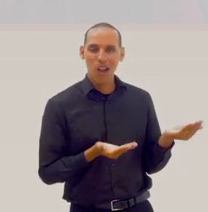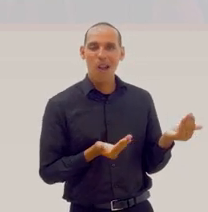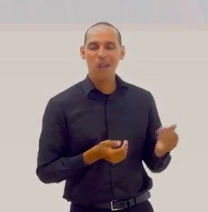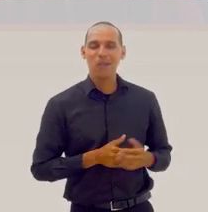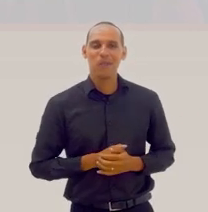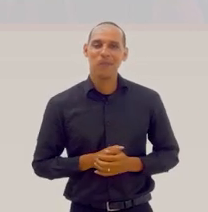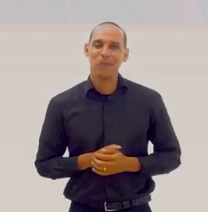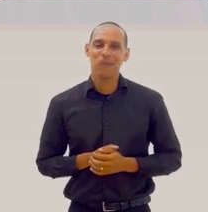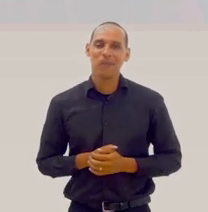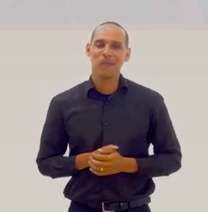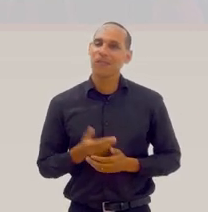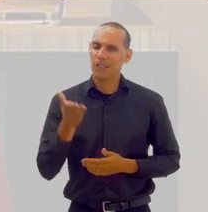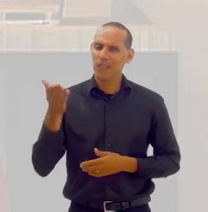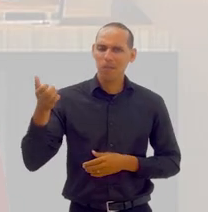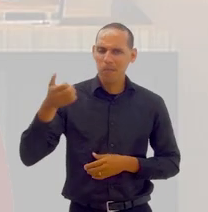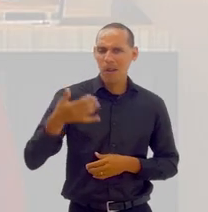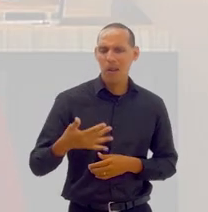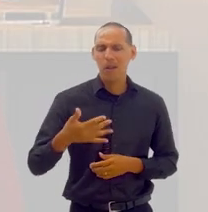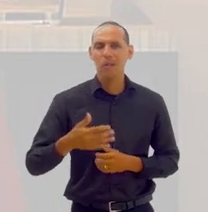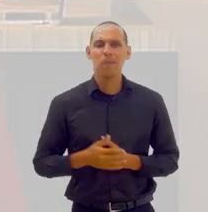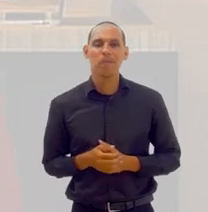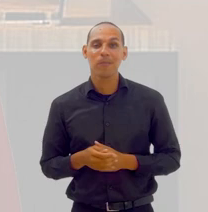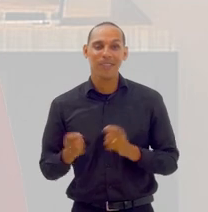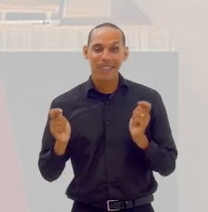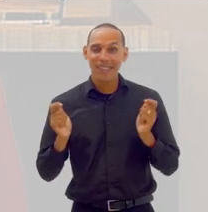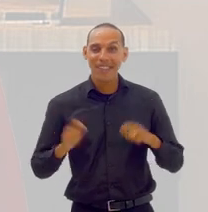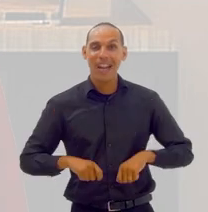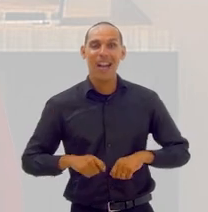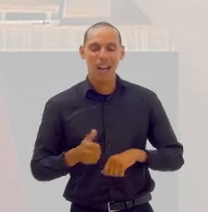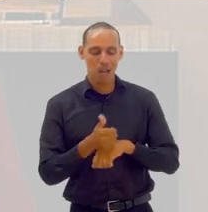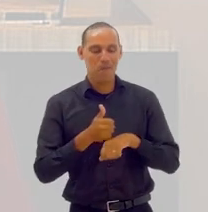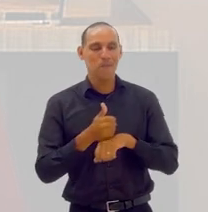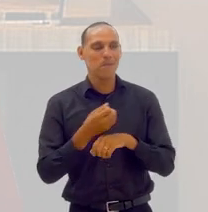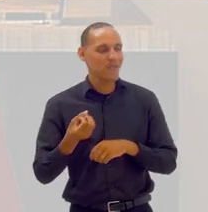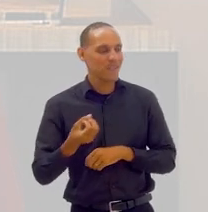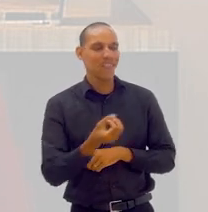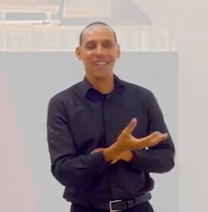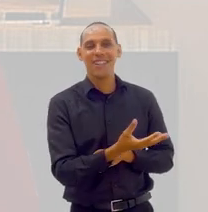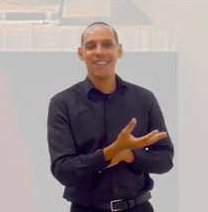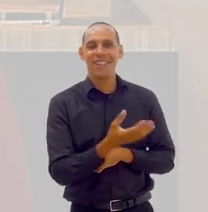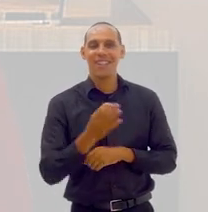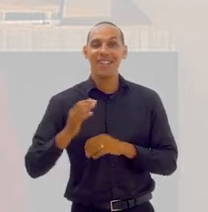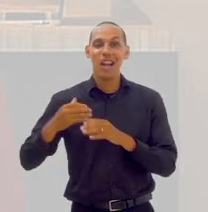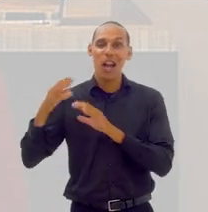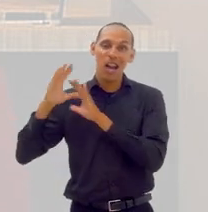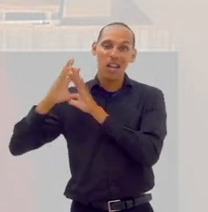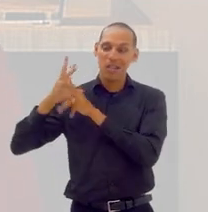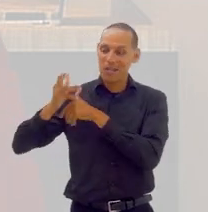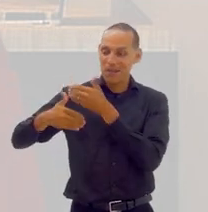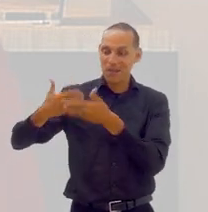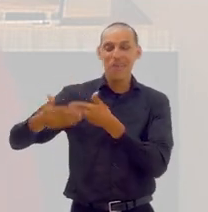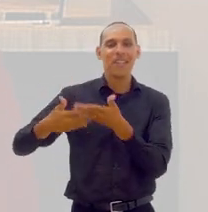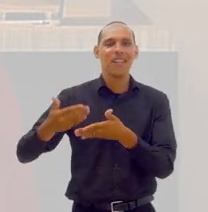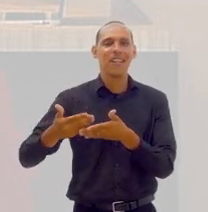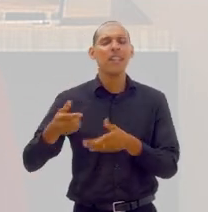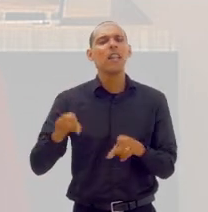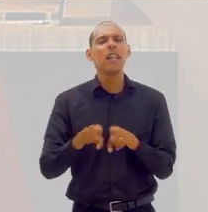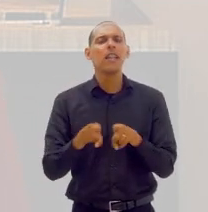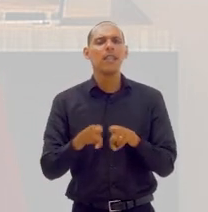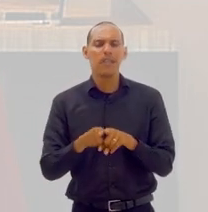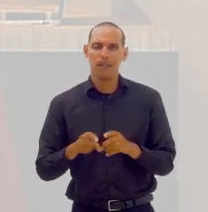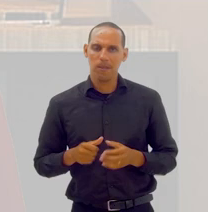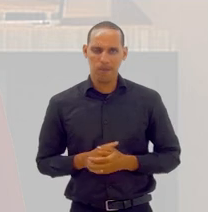jovens, como o senhor falou, garantindo uma profissão para eles, uma carreira. Além disso,